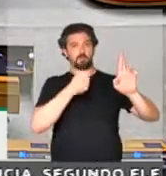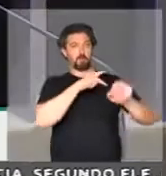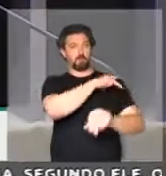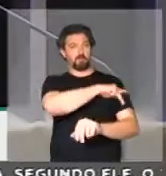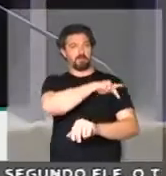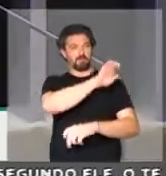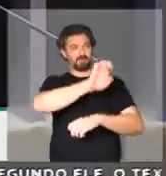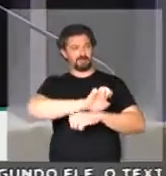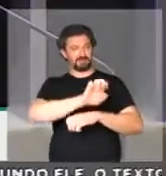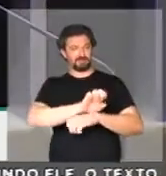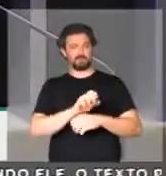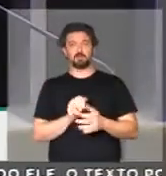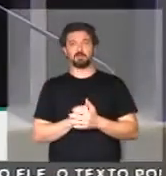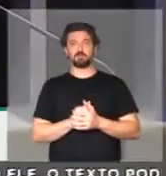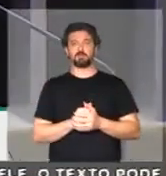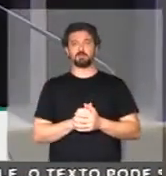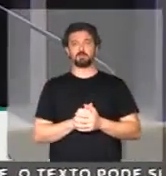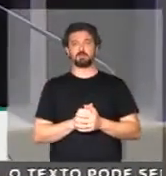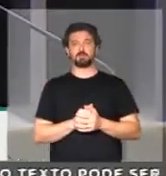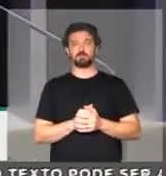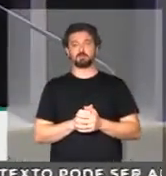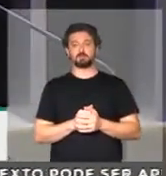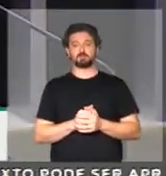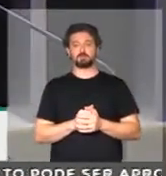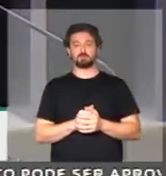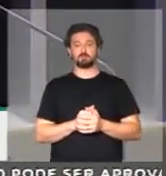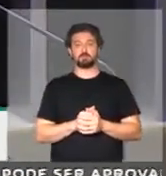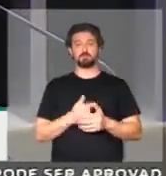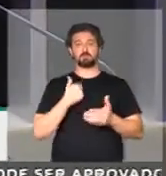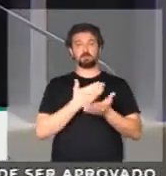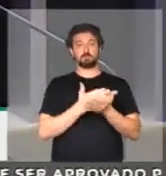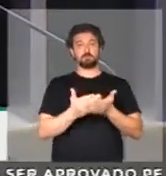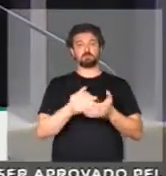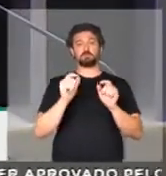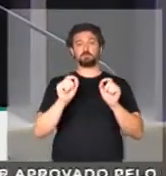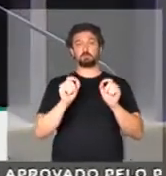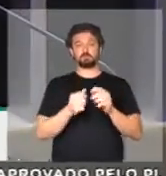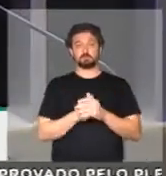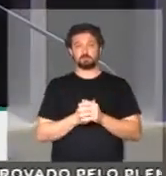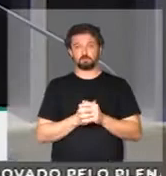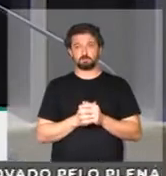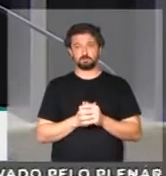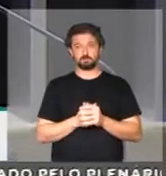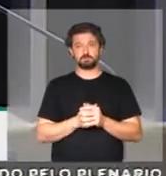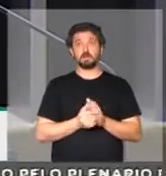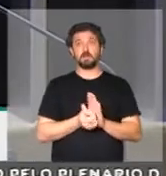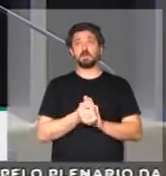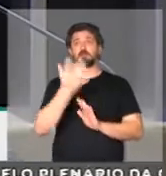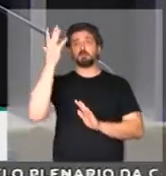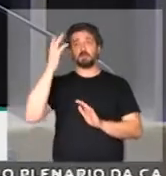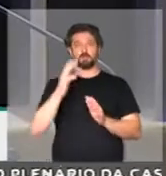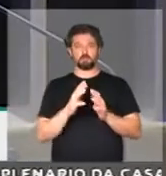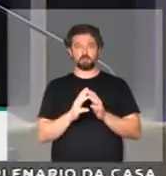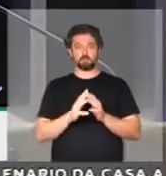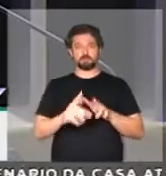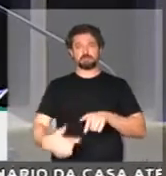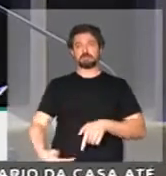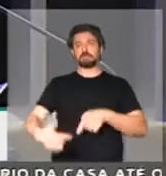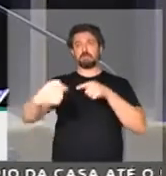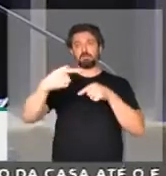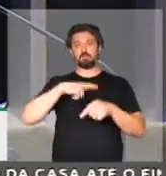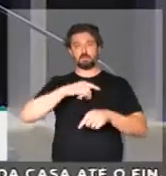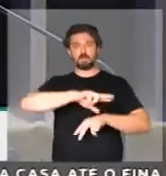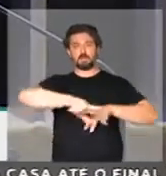Piauí, deputado Assis Carvalho. Quero inicialmente dizer, senhor presidente, dizer que são muitos os desafios na